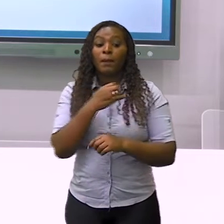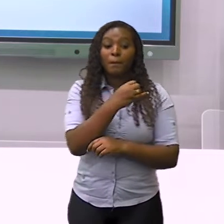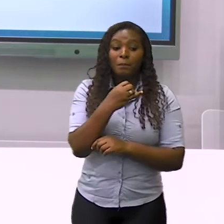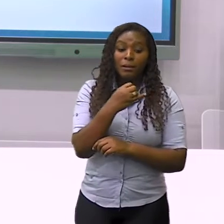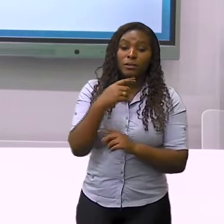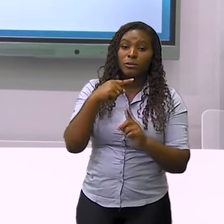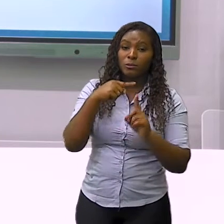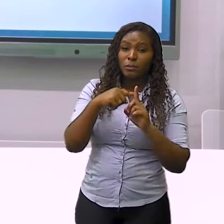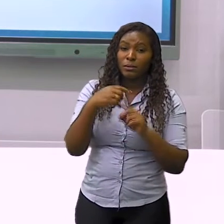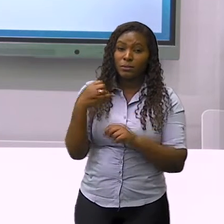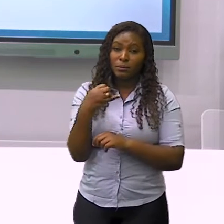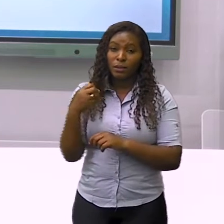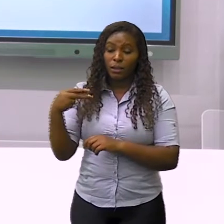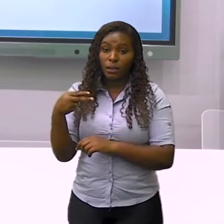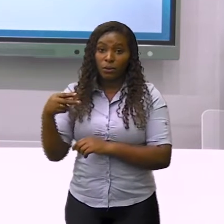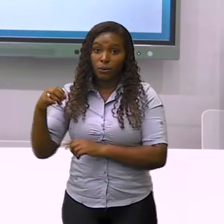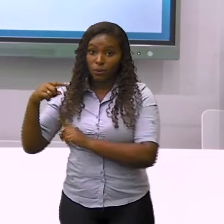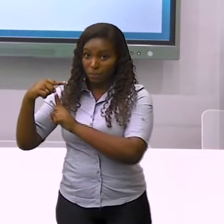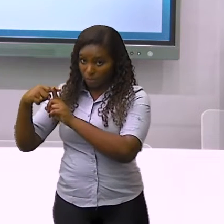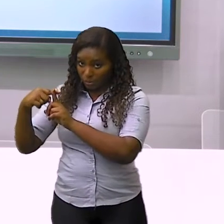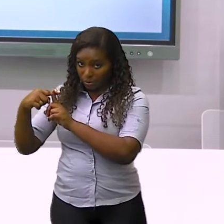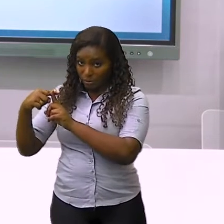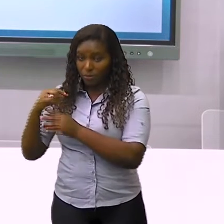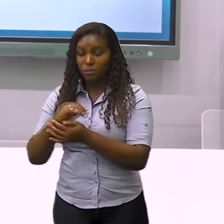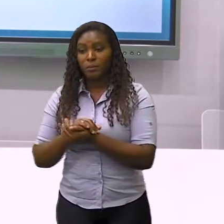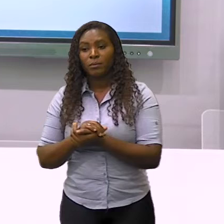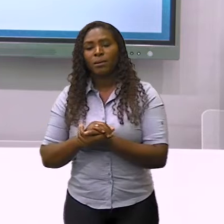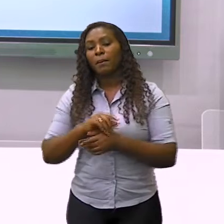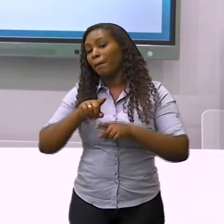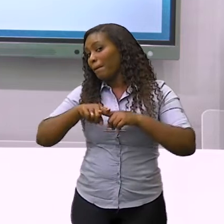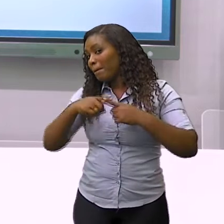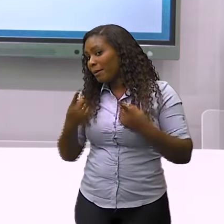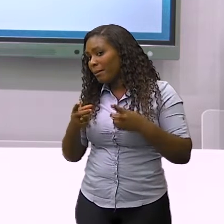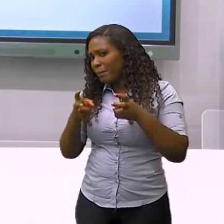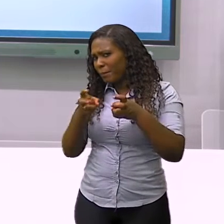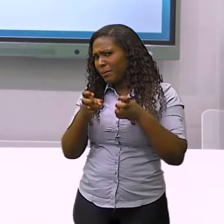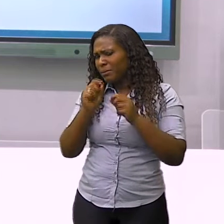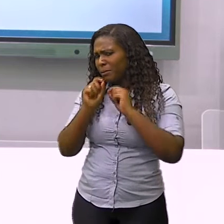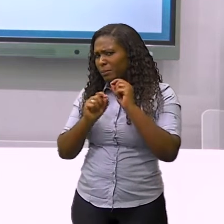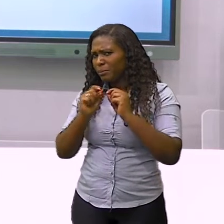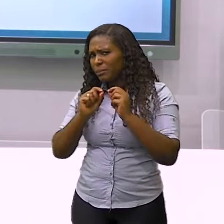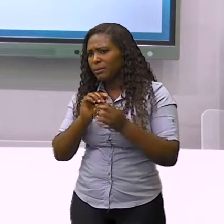M para que a equação